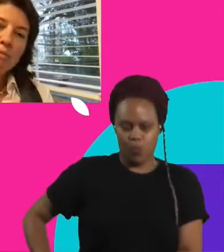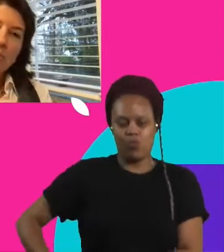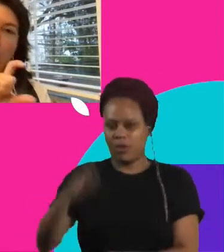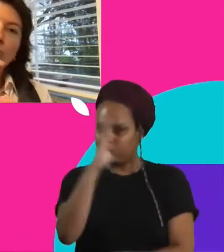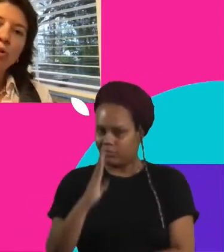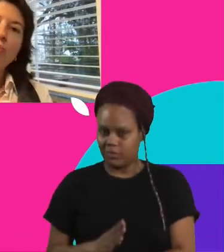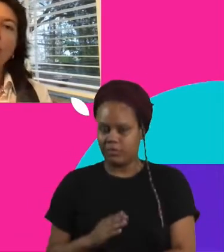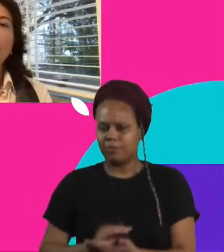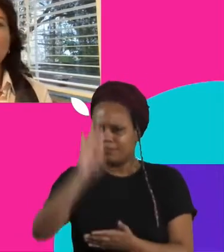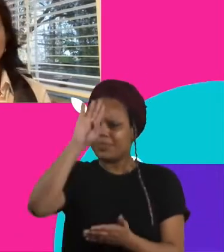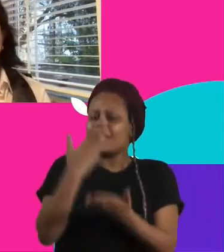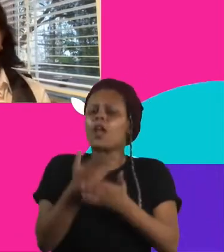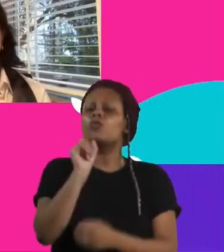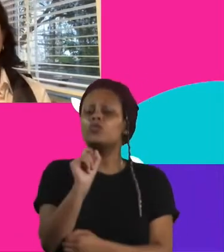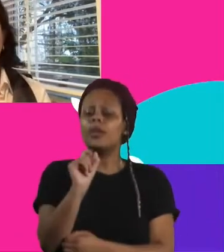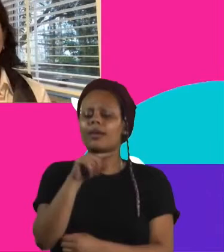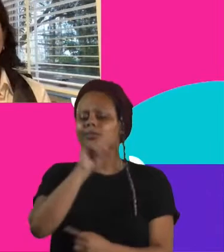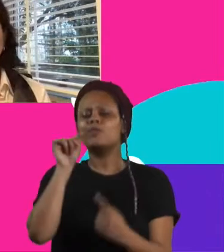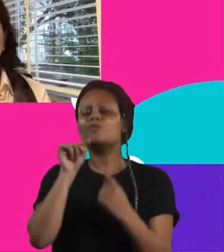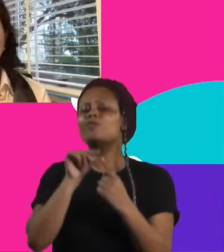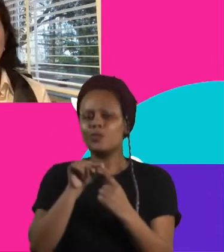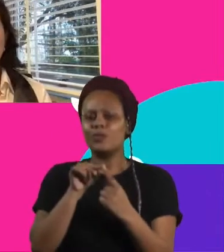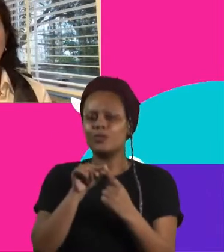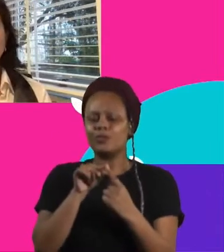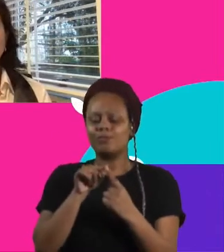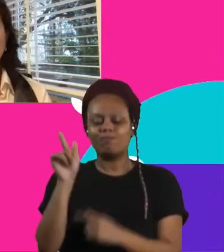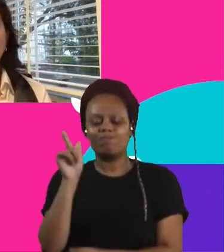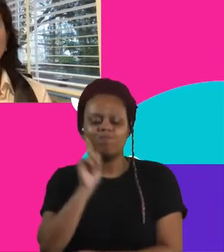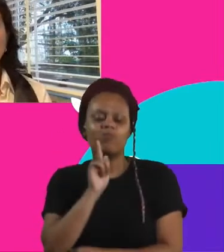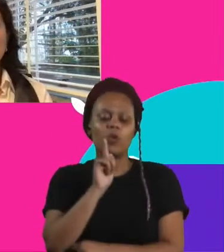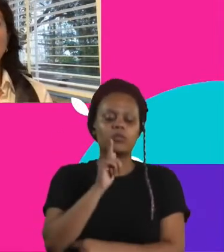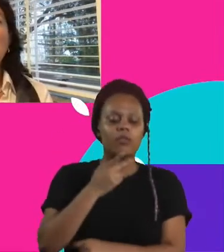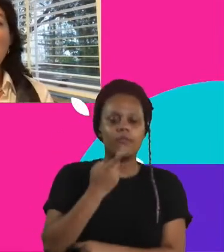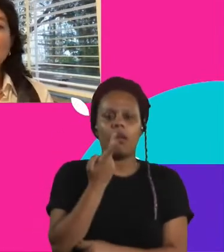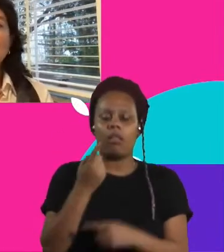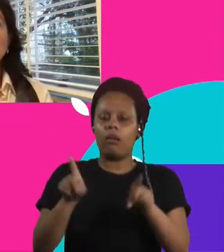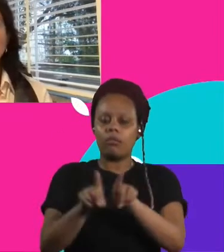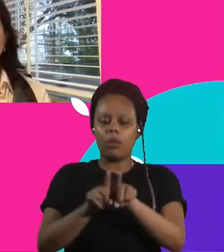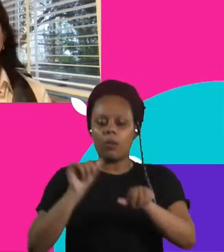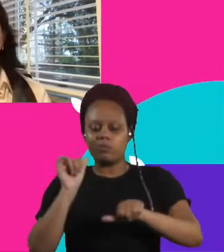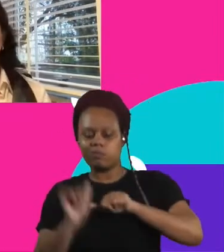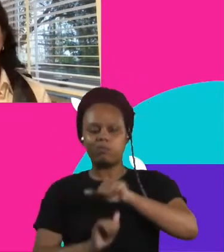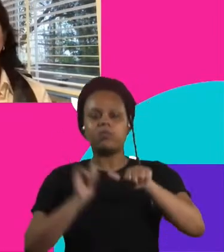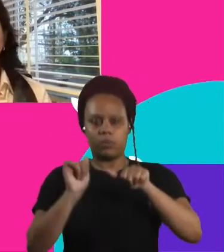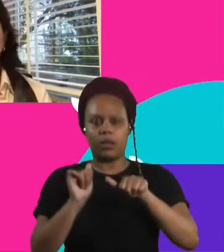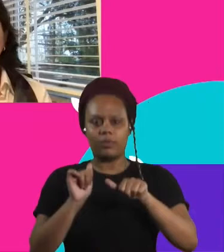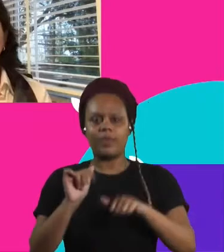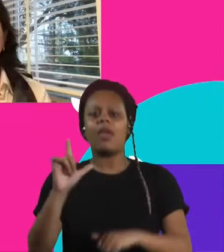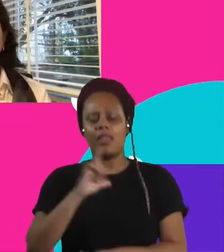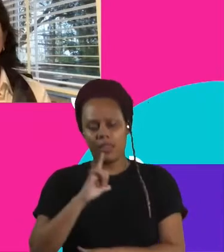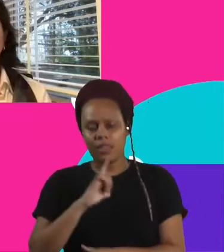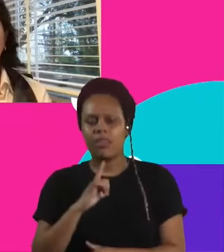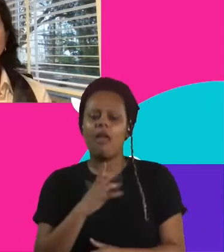um ponto muito importante que a gente gostaria de trabalhar e transformar aqui no nosso país. Já há uma sensibilização no setor público